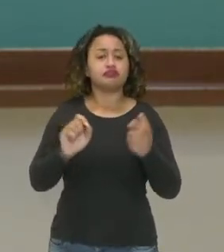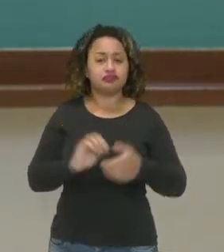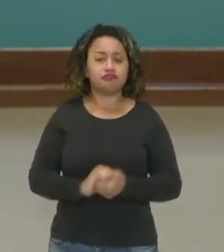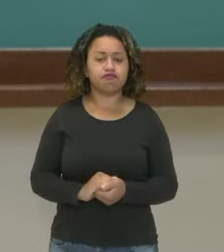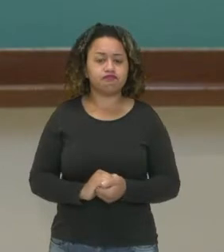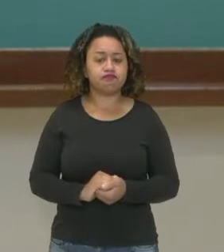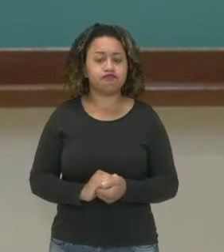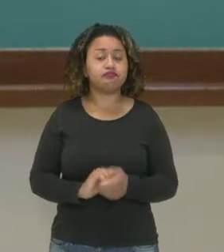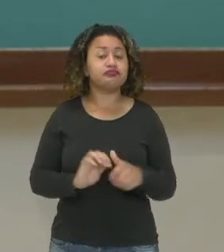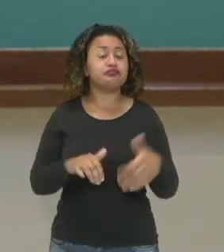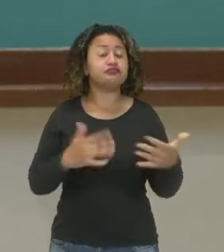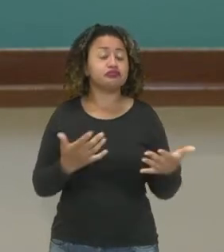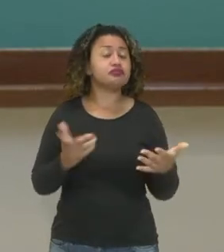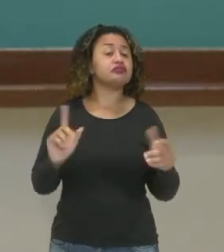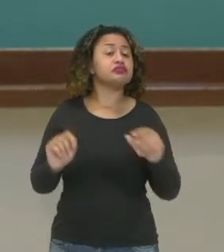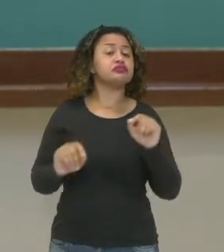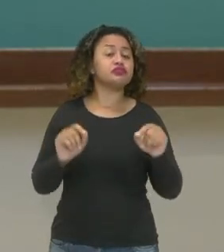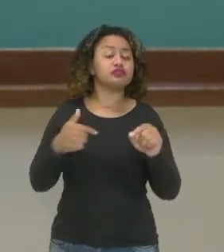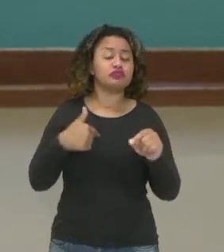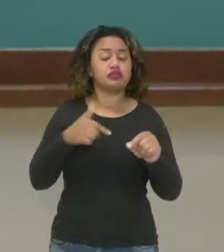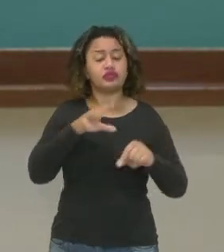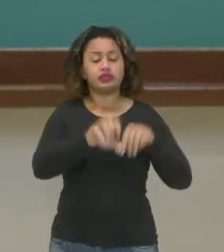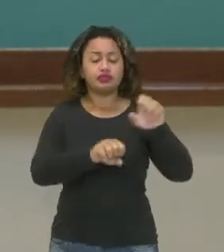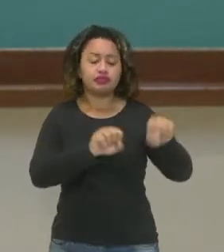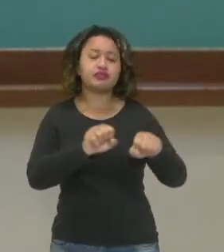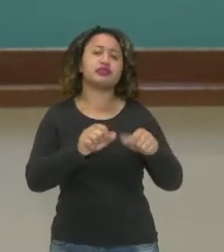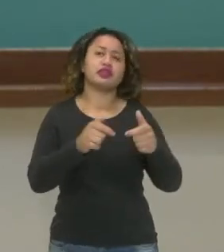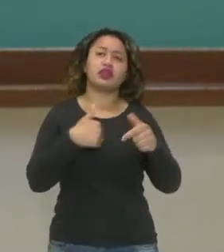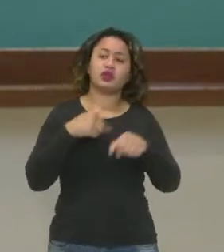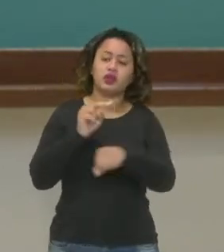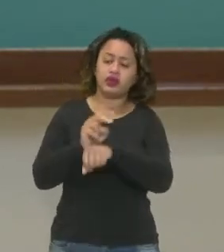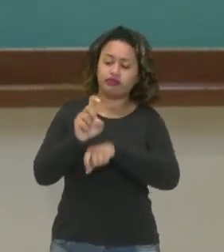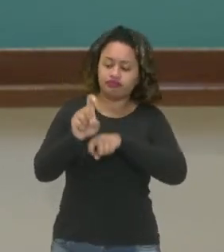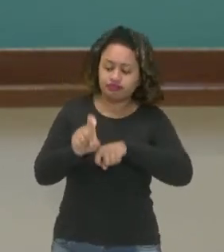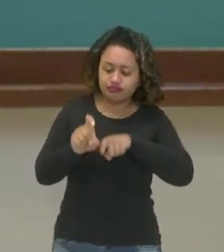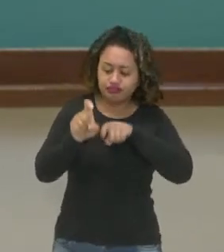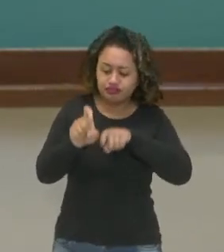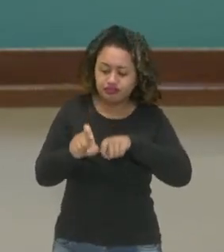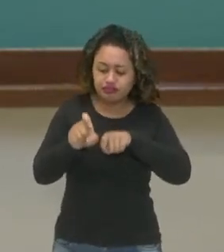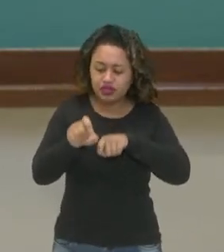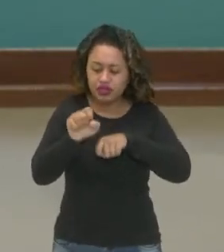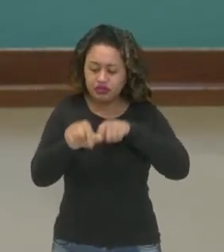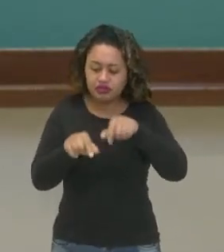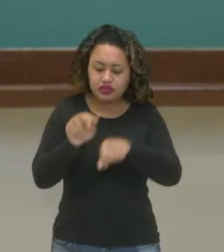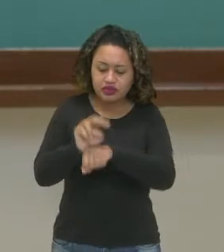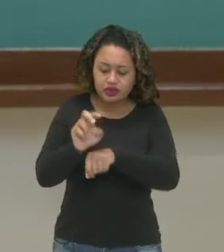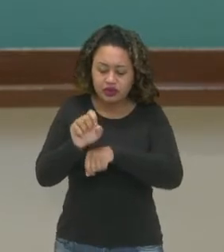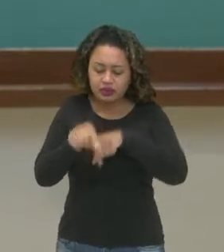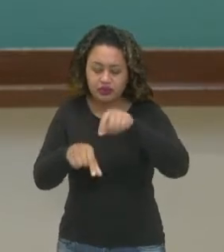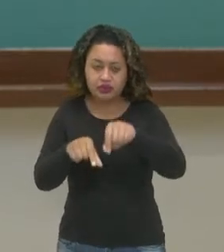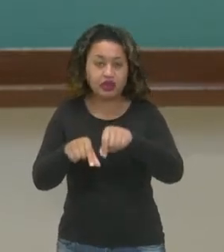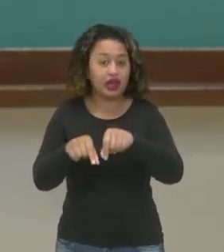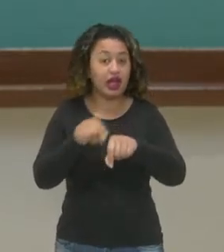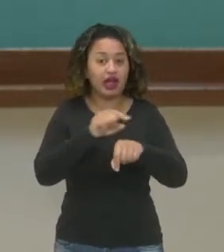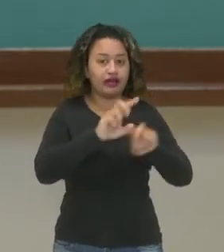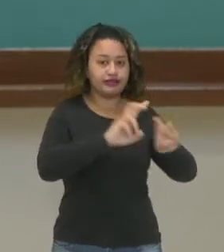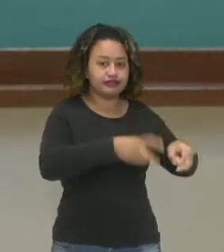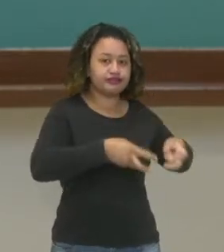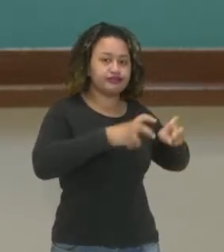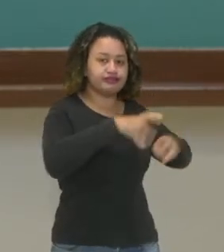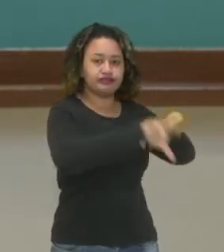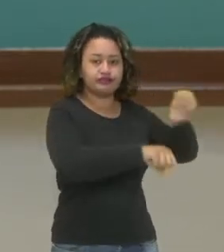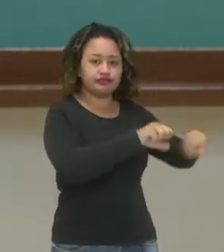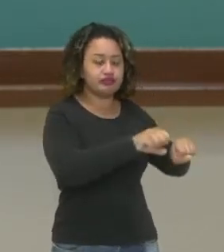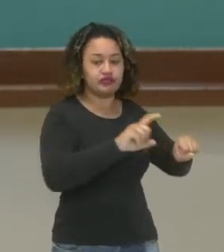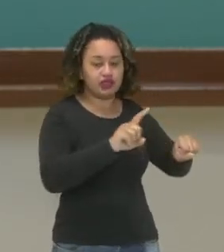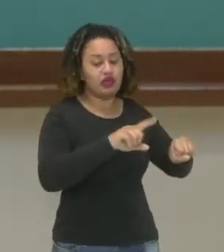ele vai passar então a cultivar. Opa, daí deixa de ser um extrativismo e passa a ser uma agricultura, ou um